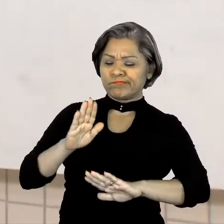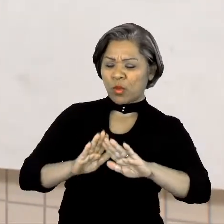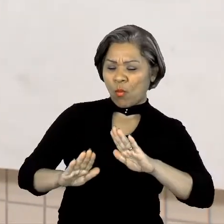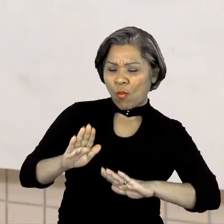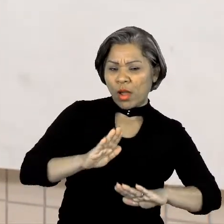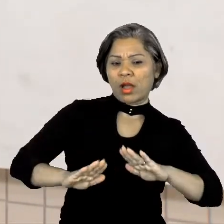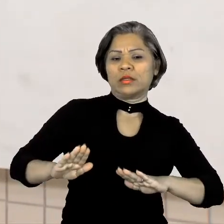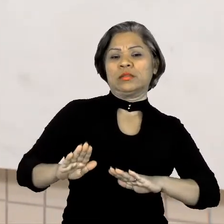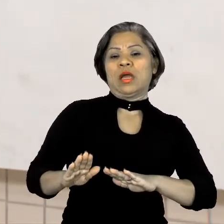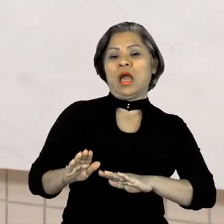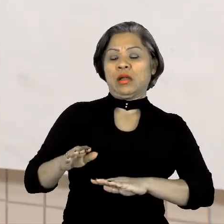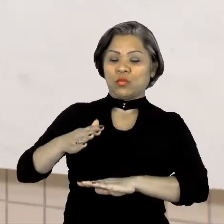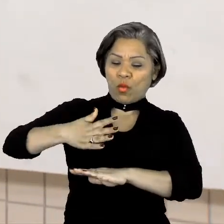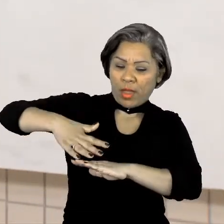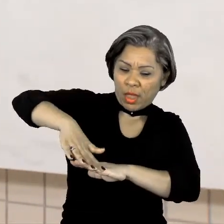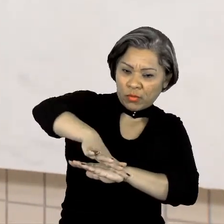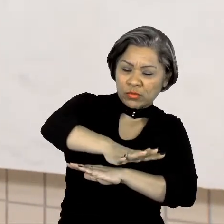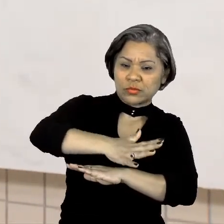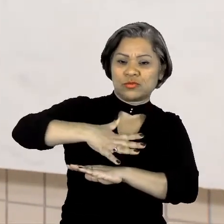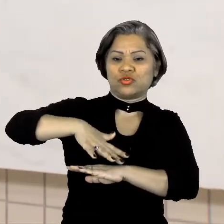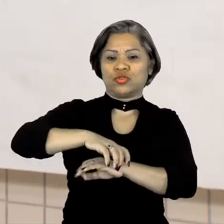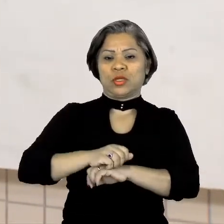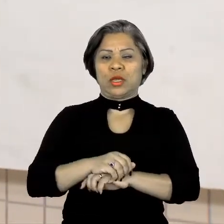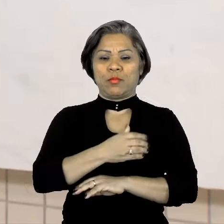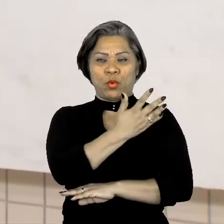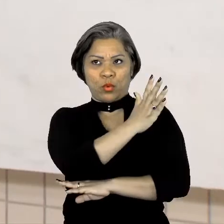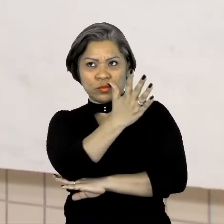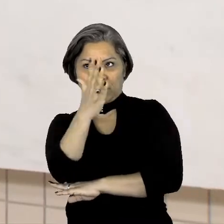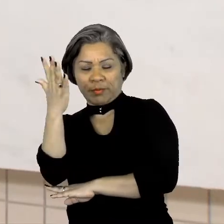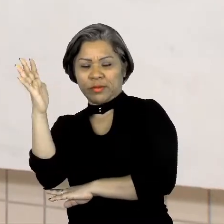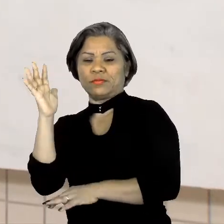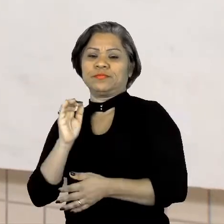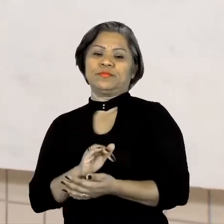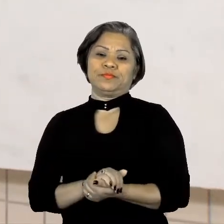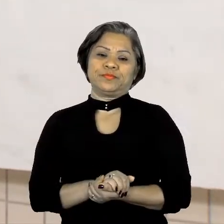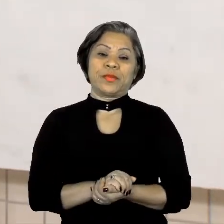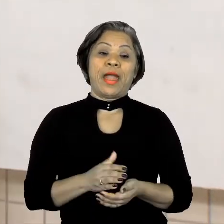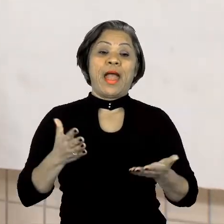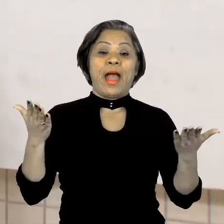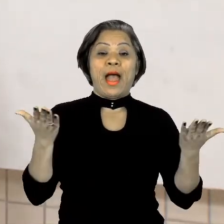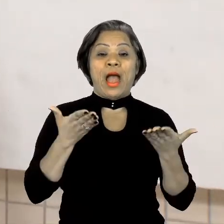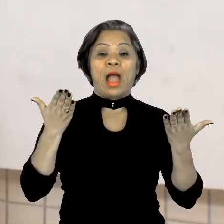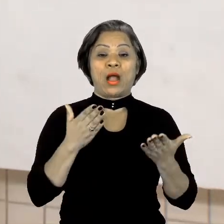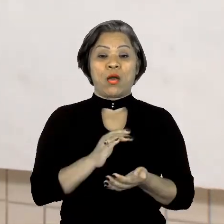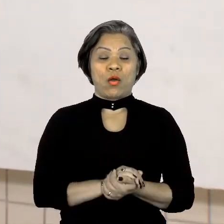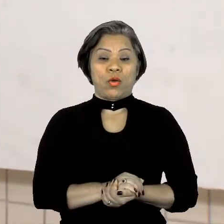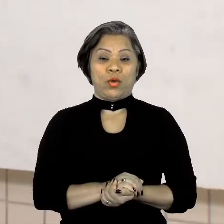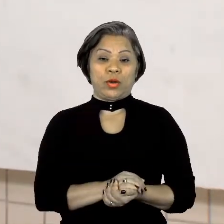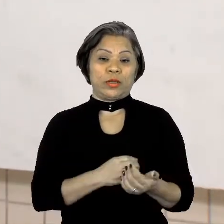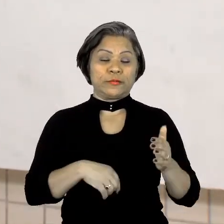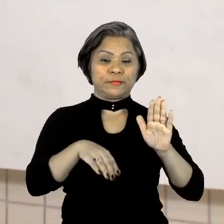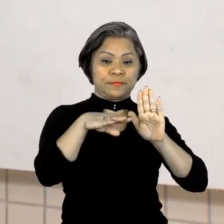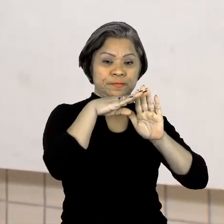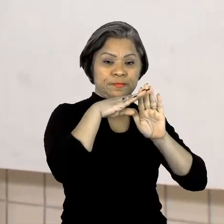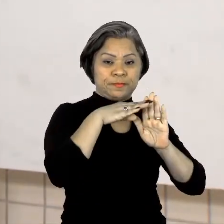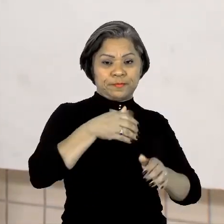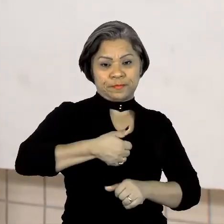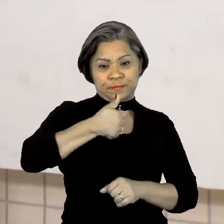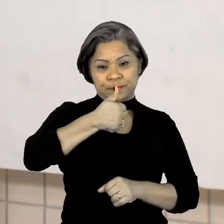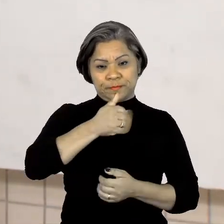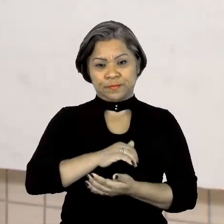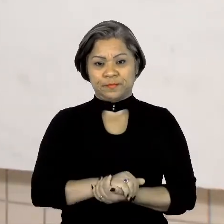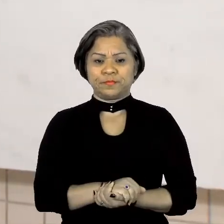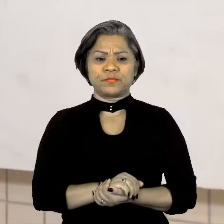meio ambiente, tá? Agora nós vamos às questões do bloco. Tá? Primeira questão, qual é o objetivo